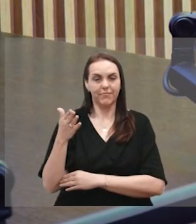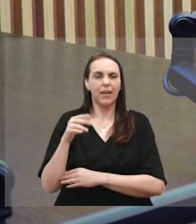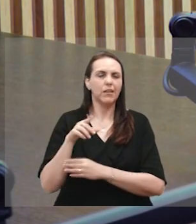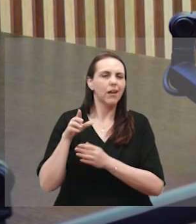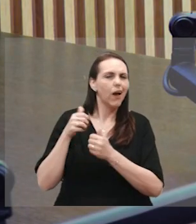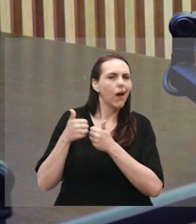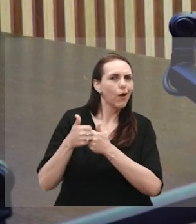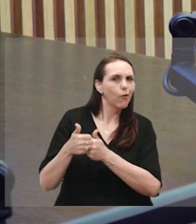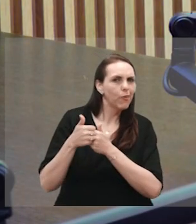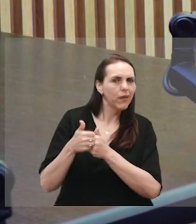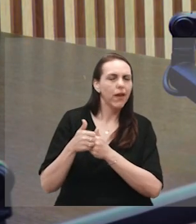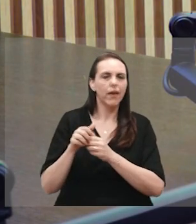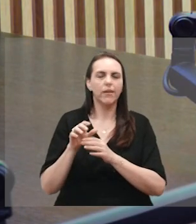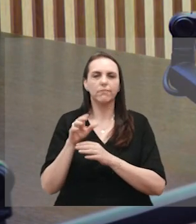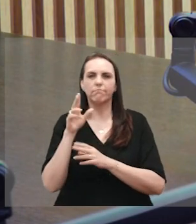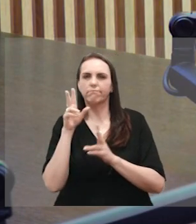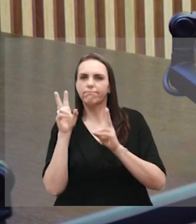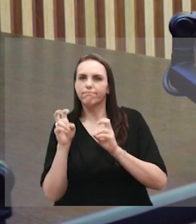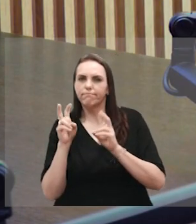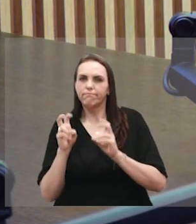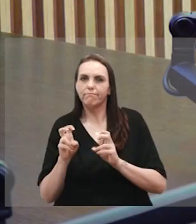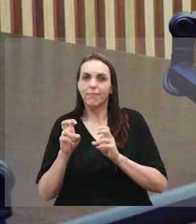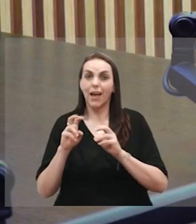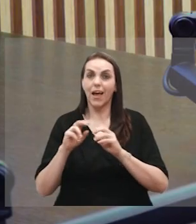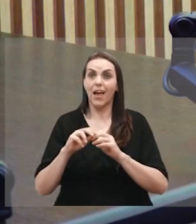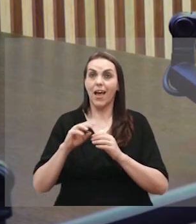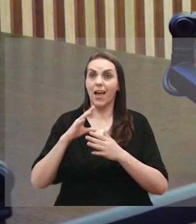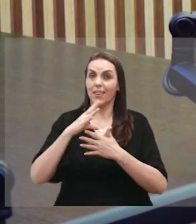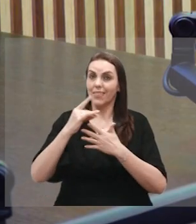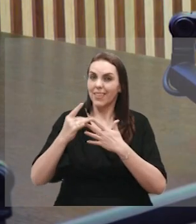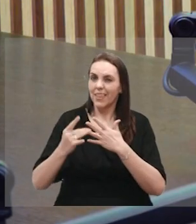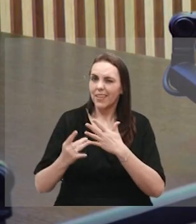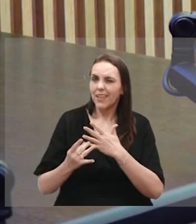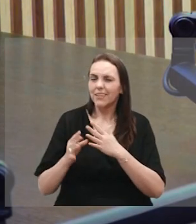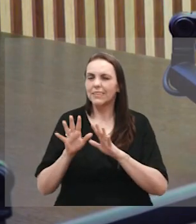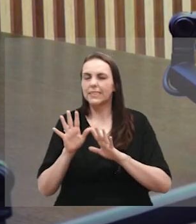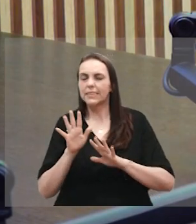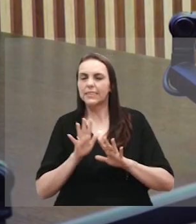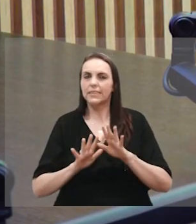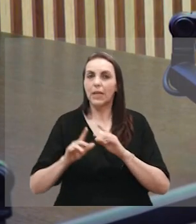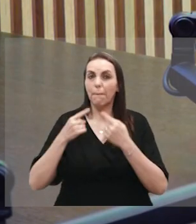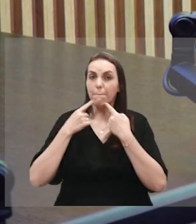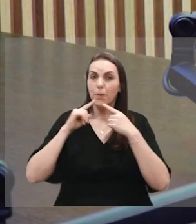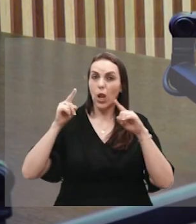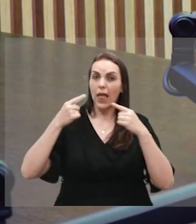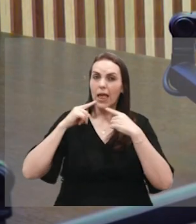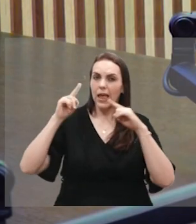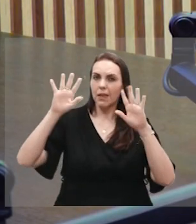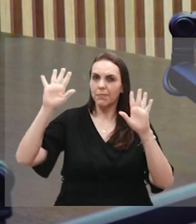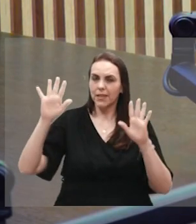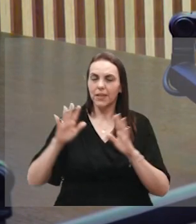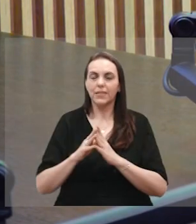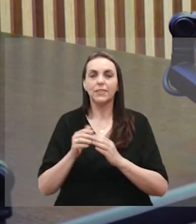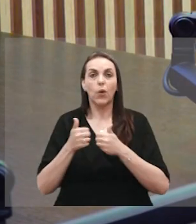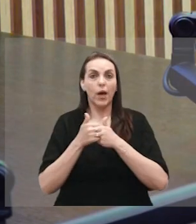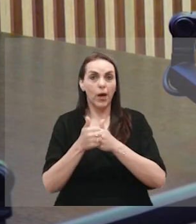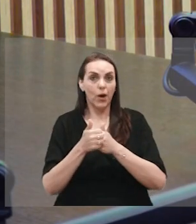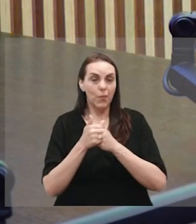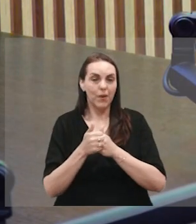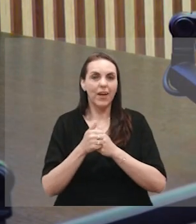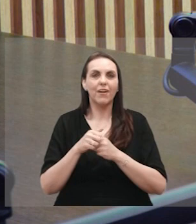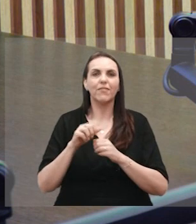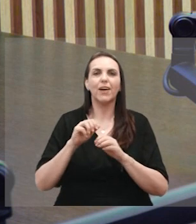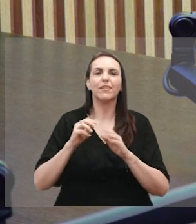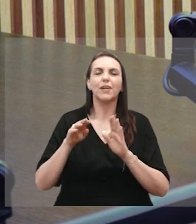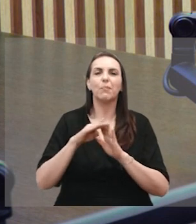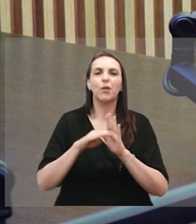especulações, alguns assuntos delicados que ele entrava, né, e não era, algumas polêmicas, e acompanhava ele no Super Pop